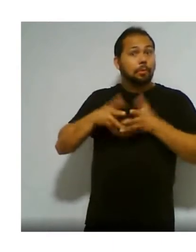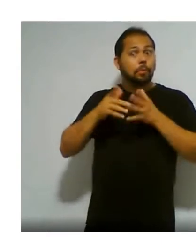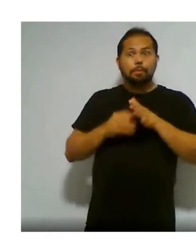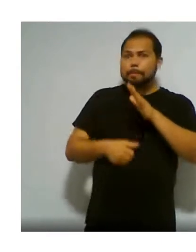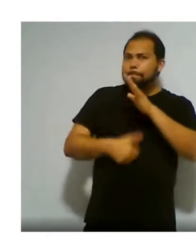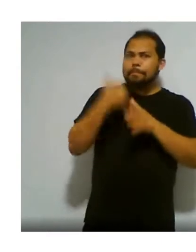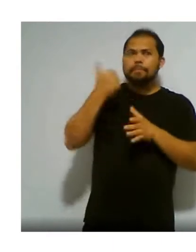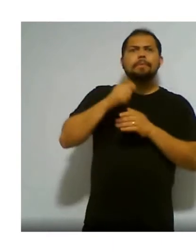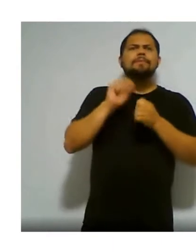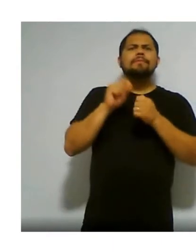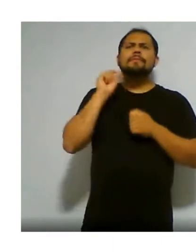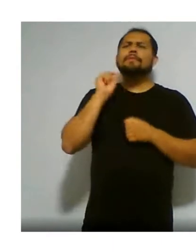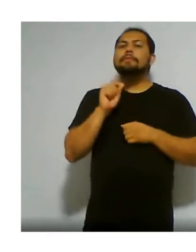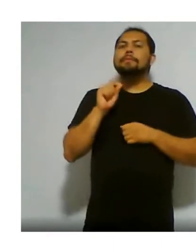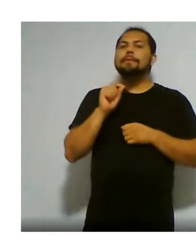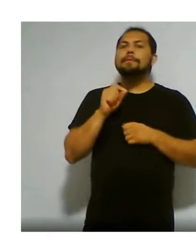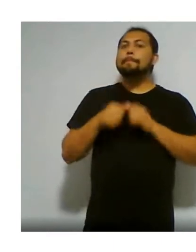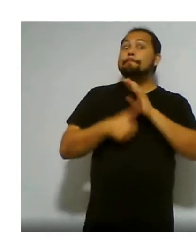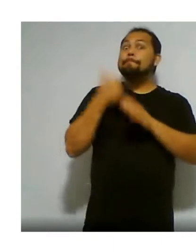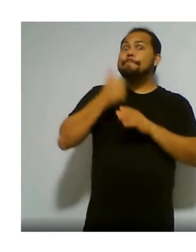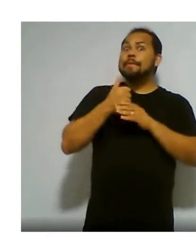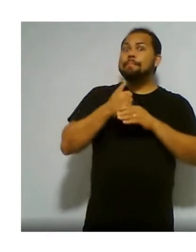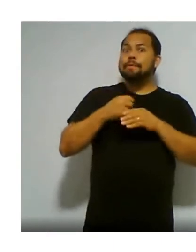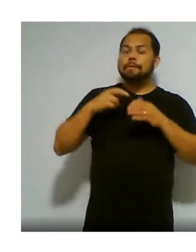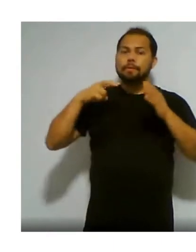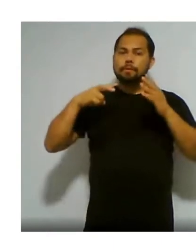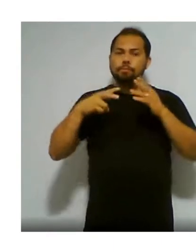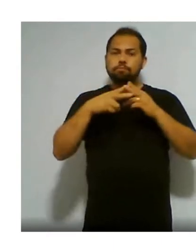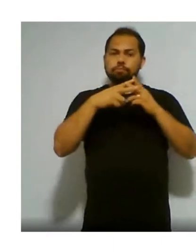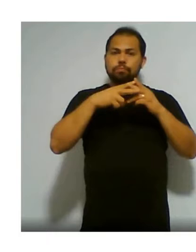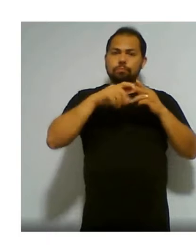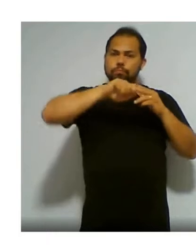da tomada, né? Você tira o cabo de alimentação da fonte,